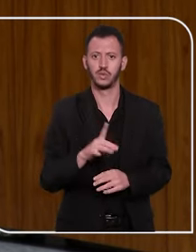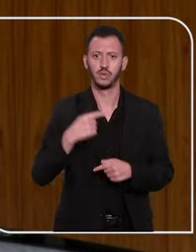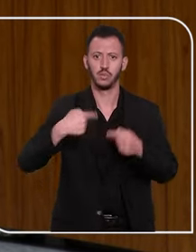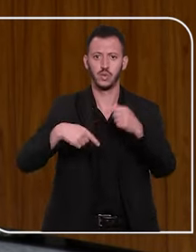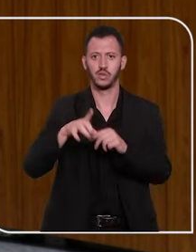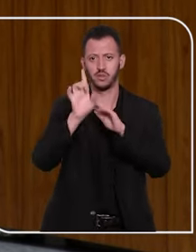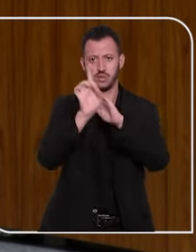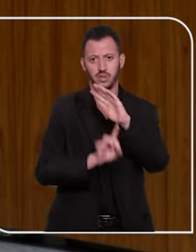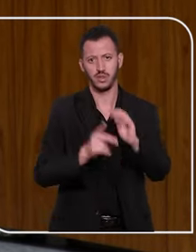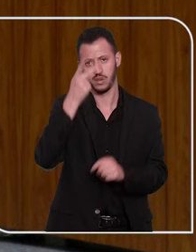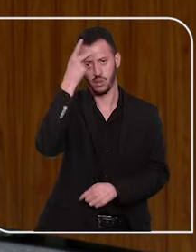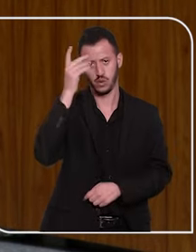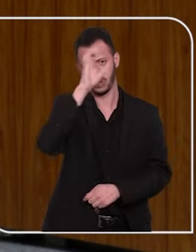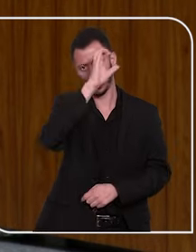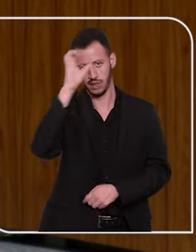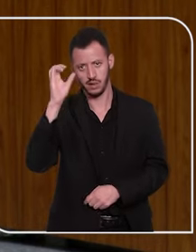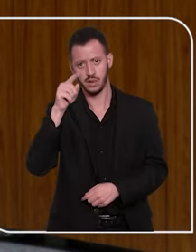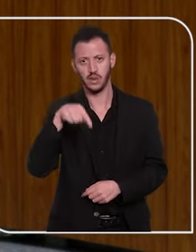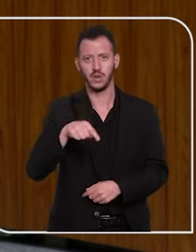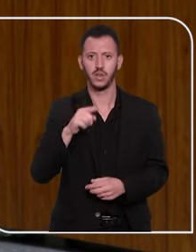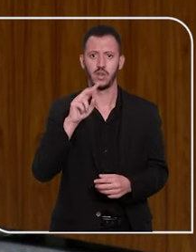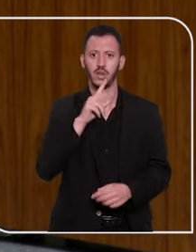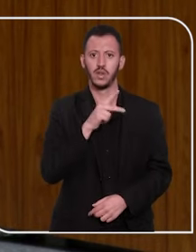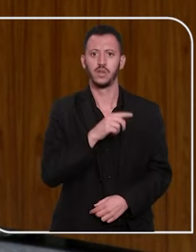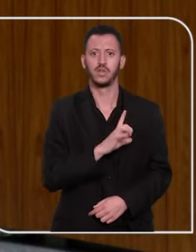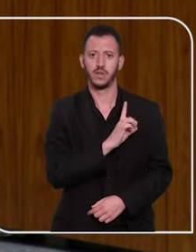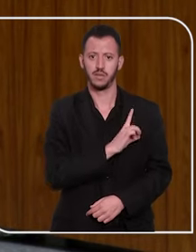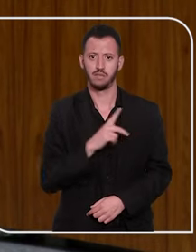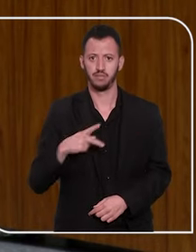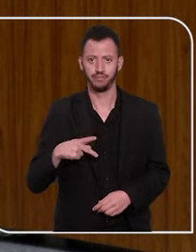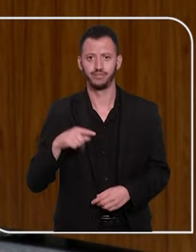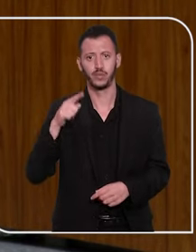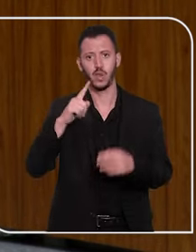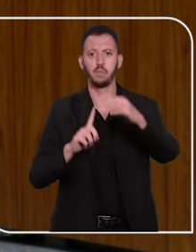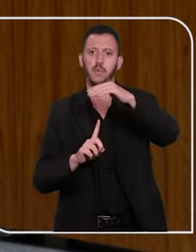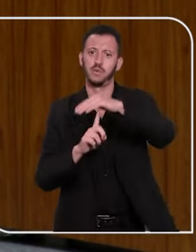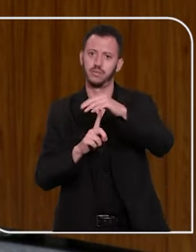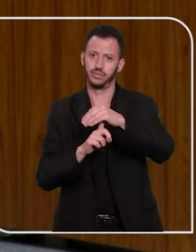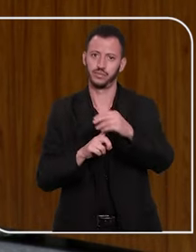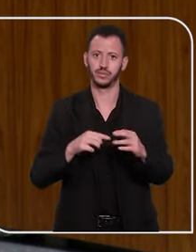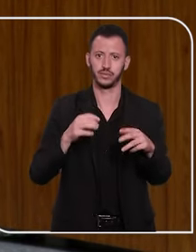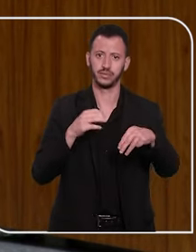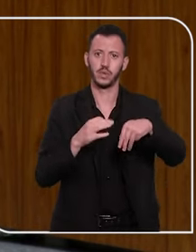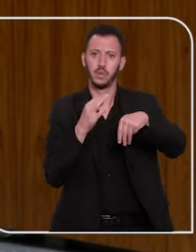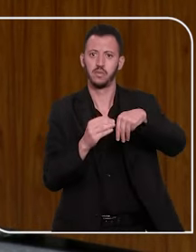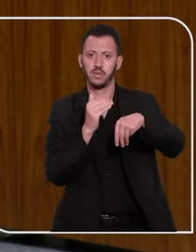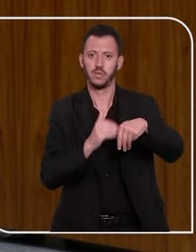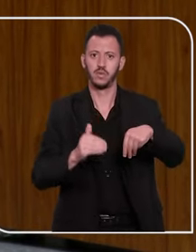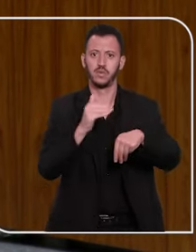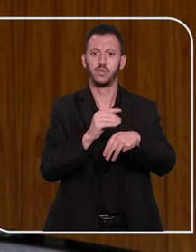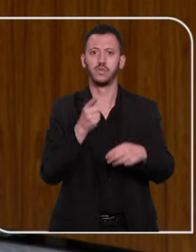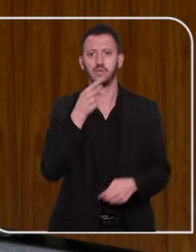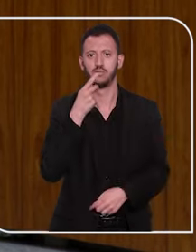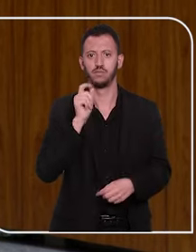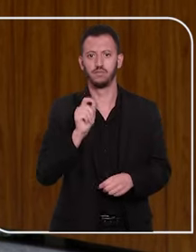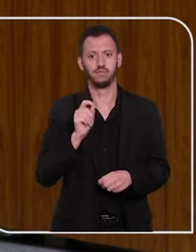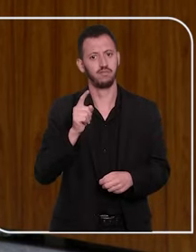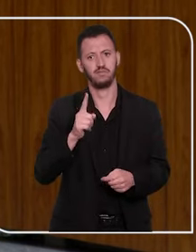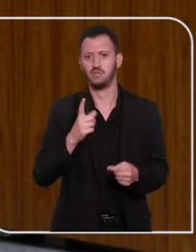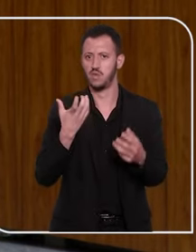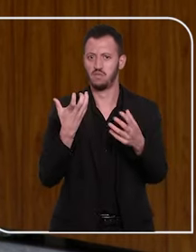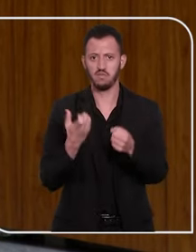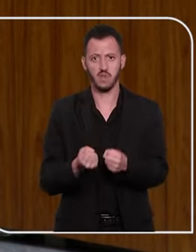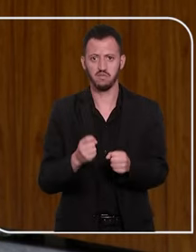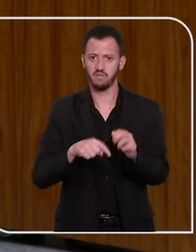de política e direito do consumidor e também da Defensoria Pública do Paraná a relatoria foi do ministro Vilas Boas Cueva que